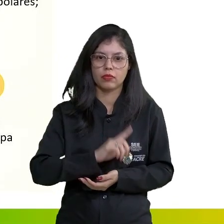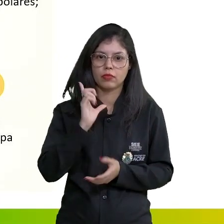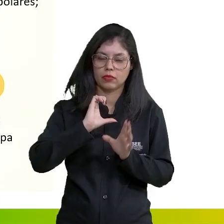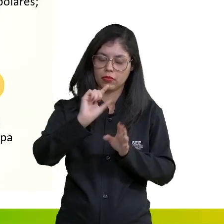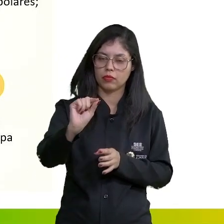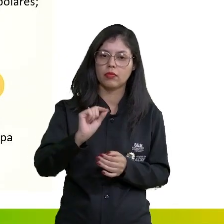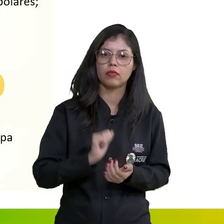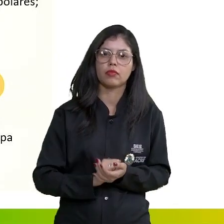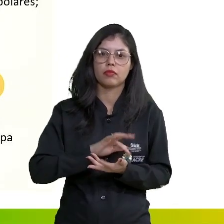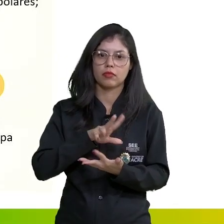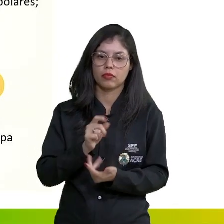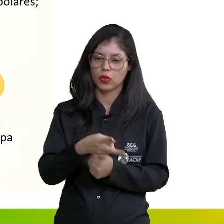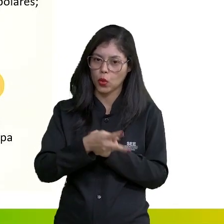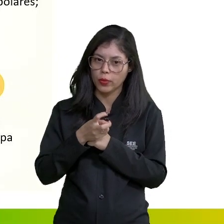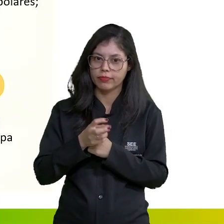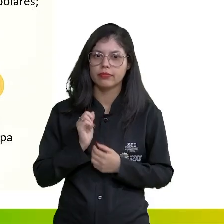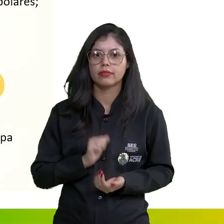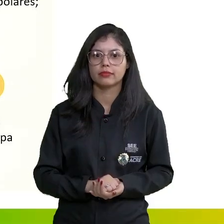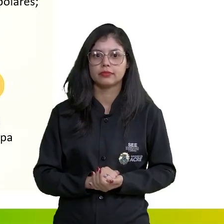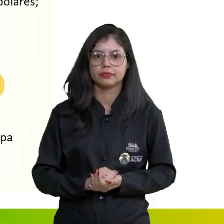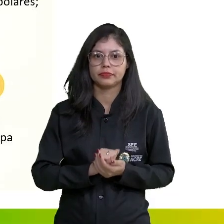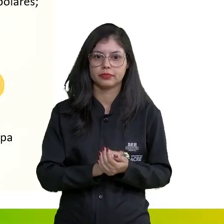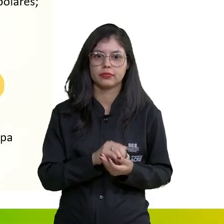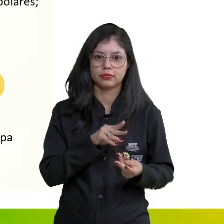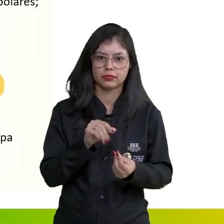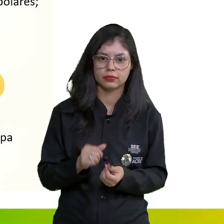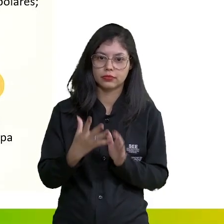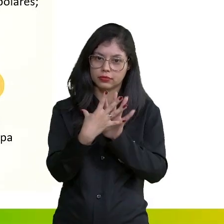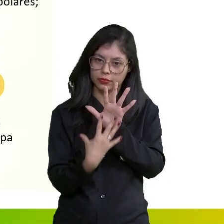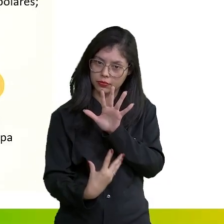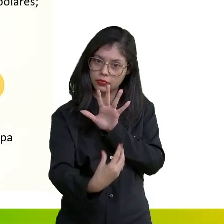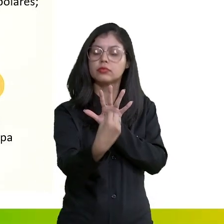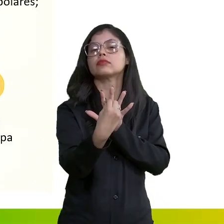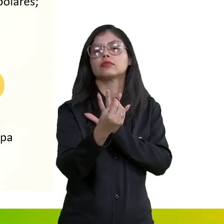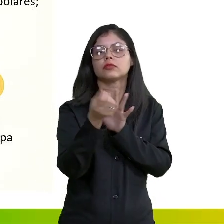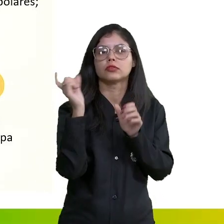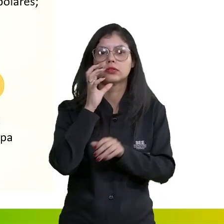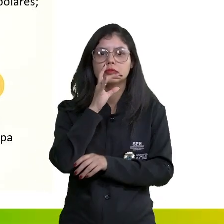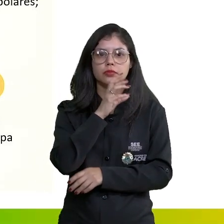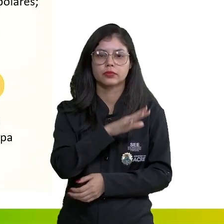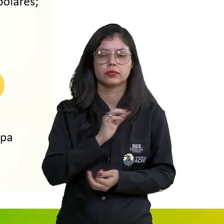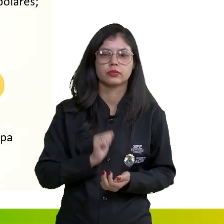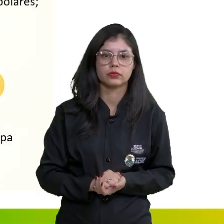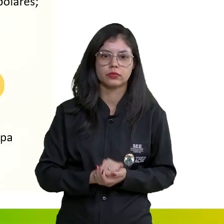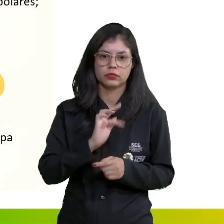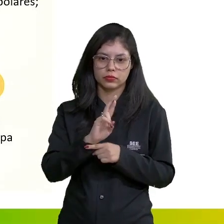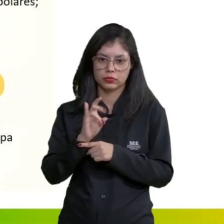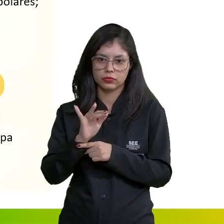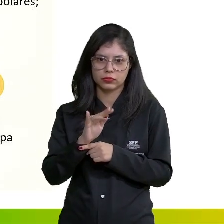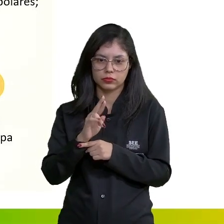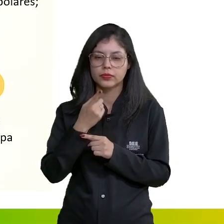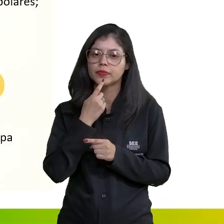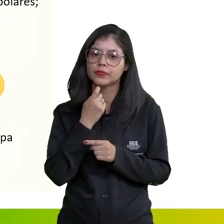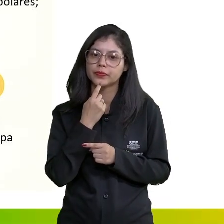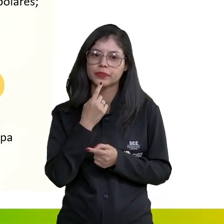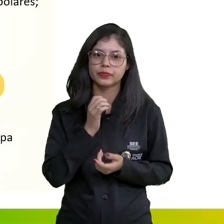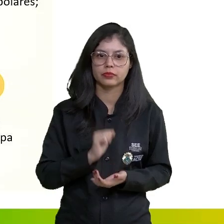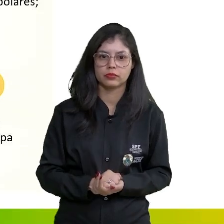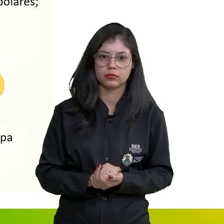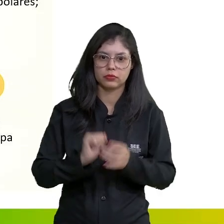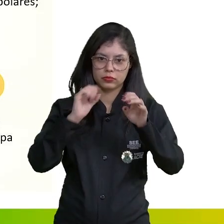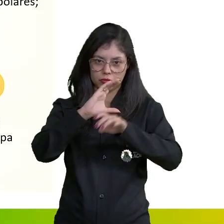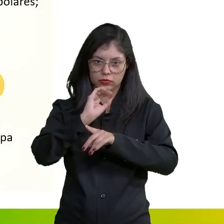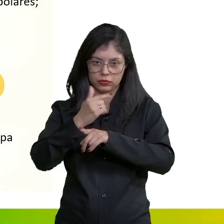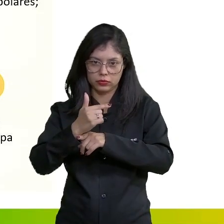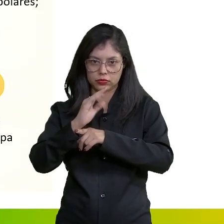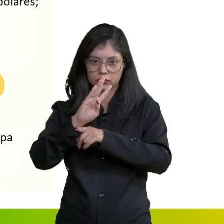luz, a Terra absorve. A Terra reemite em forma de calor, conhecida como radiação infravermelho. Gases